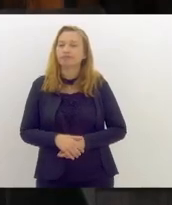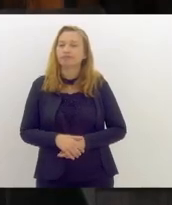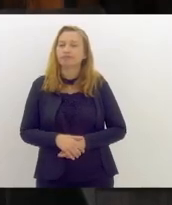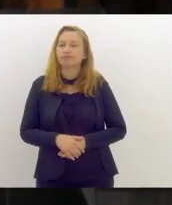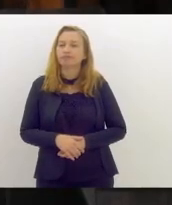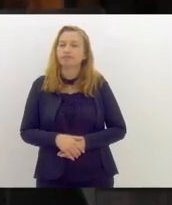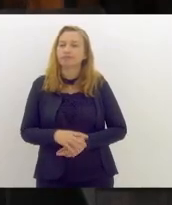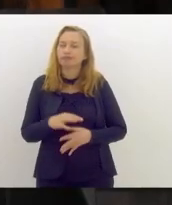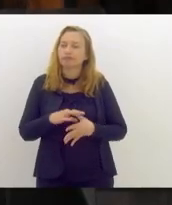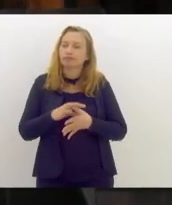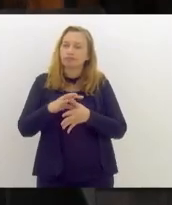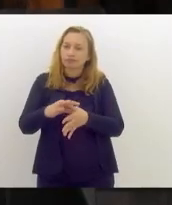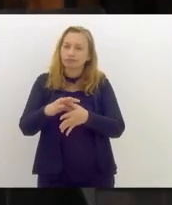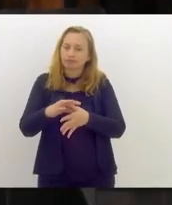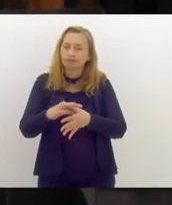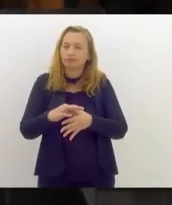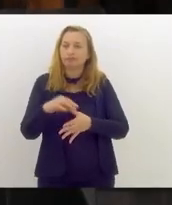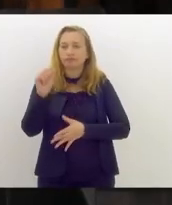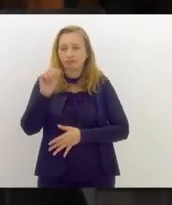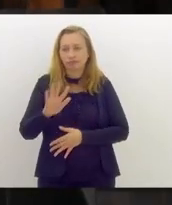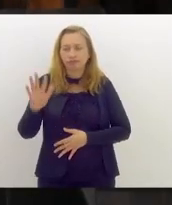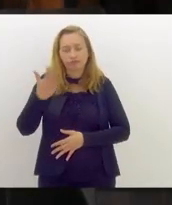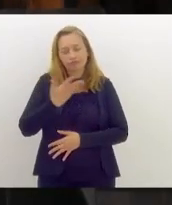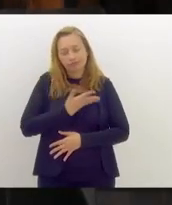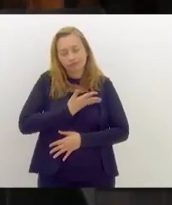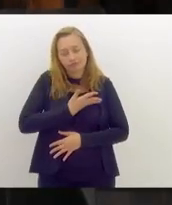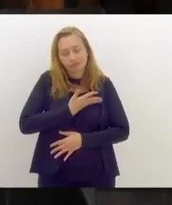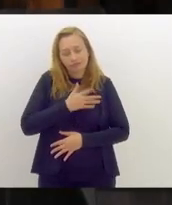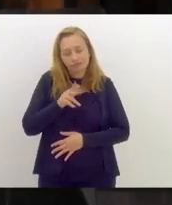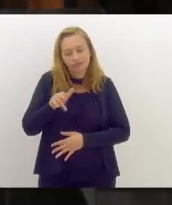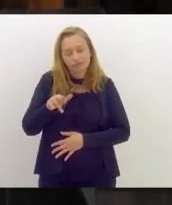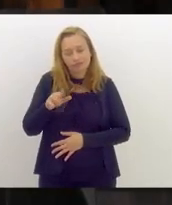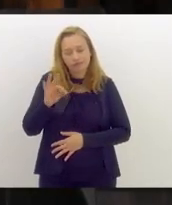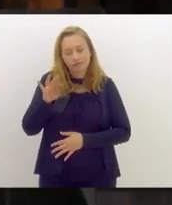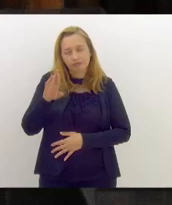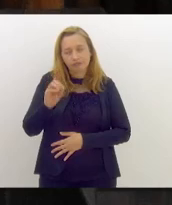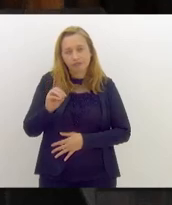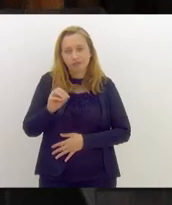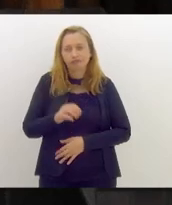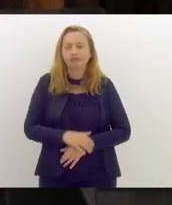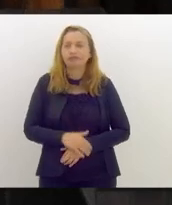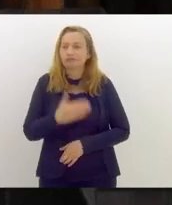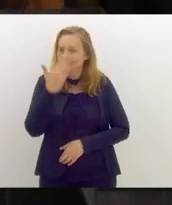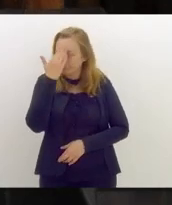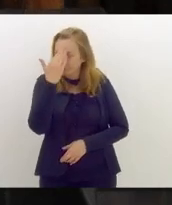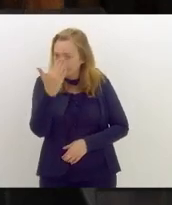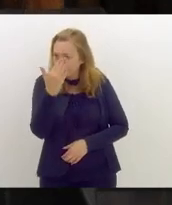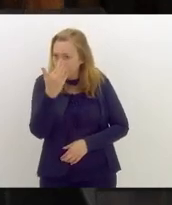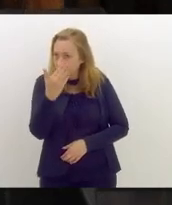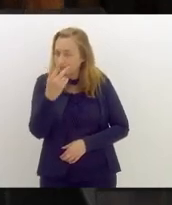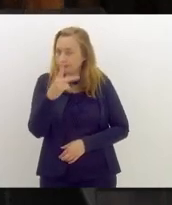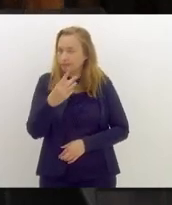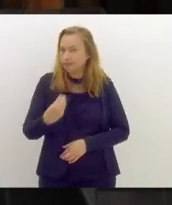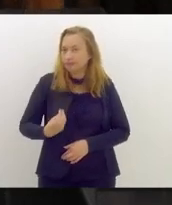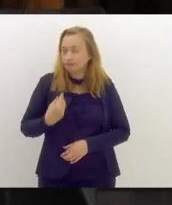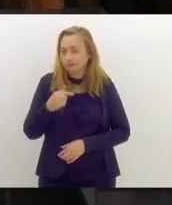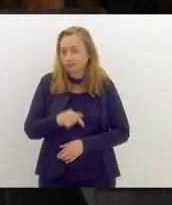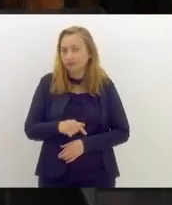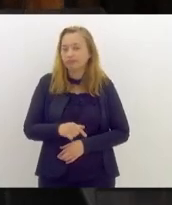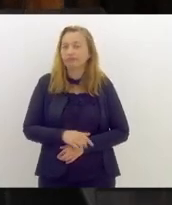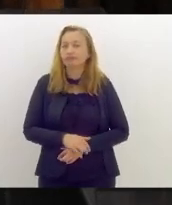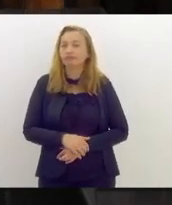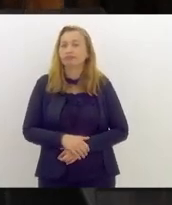Líder Nacional meu amigo meu irmão beto Simonetti agradecer muito a sua presença aqui